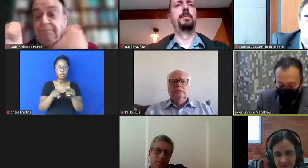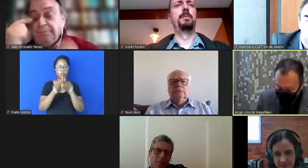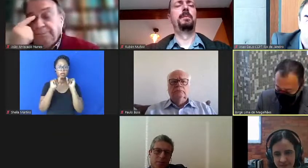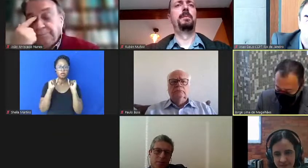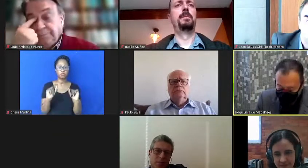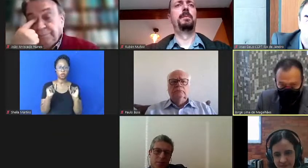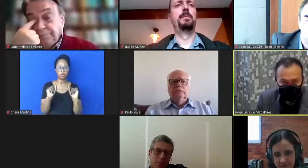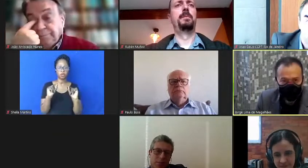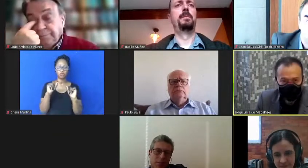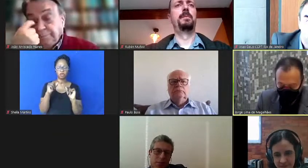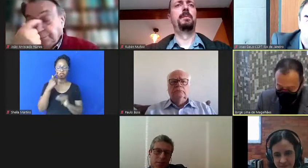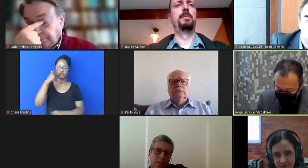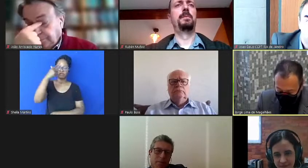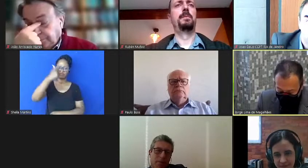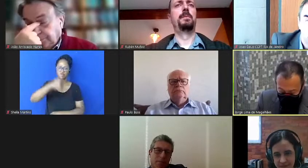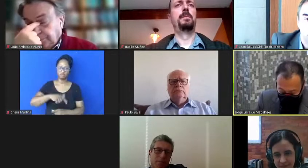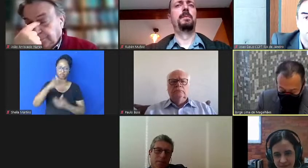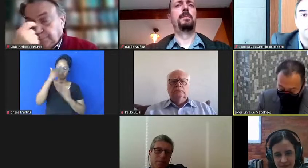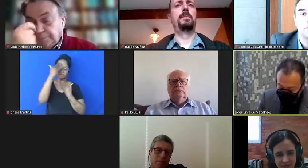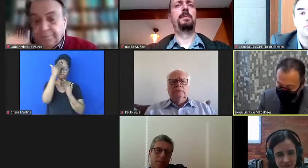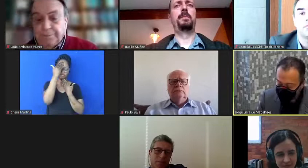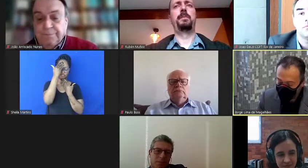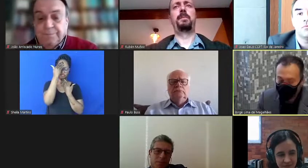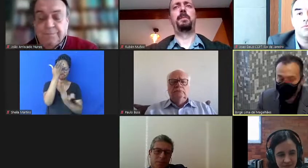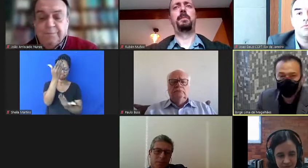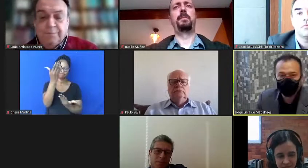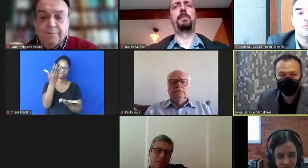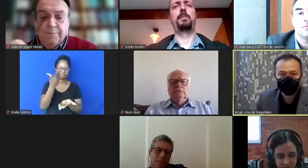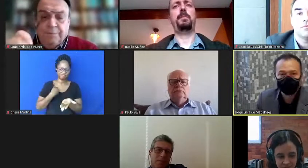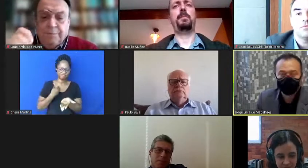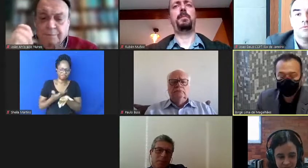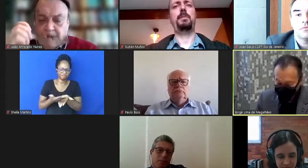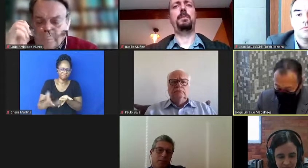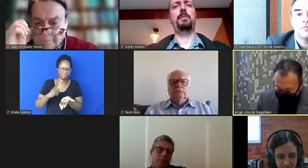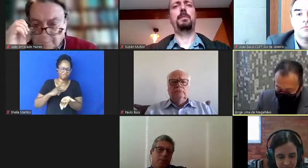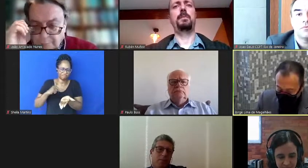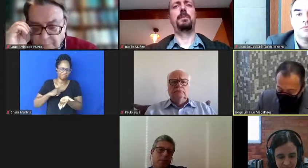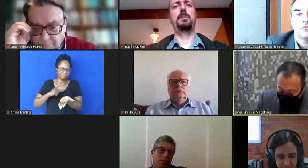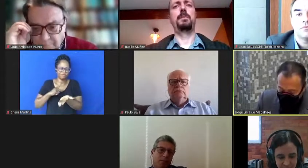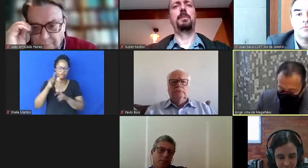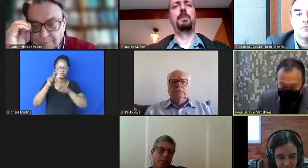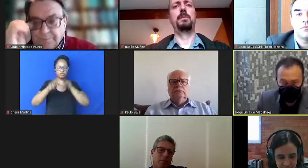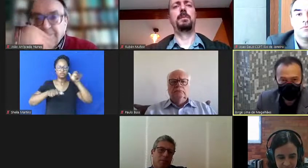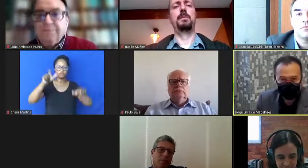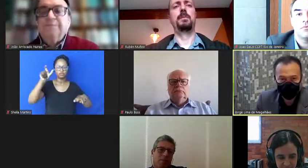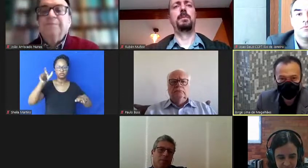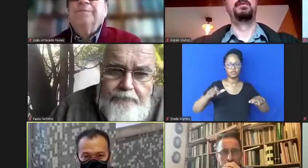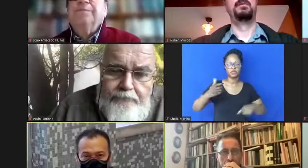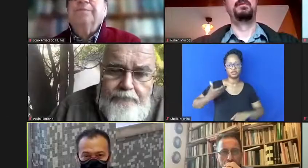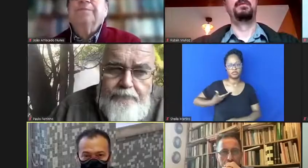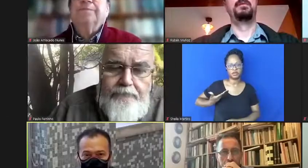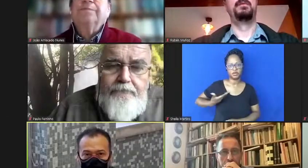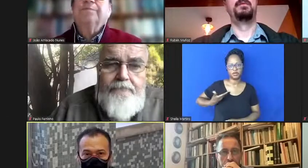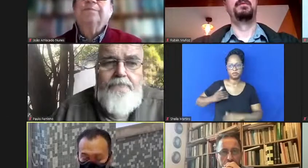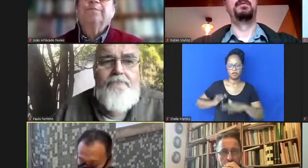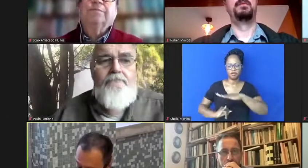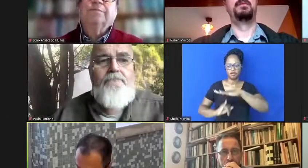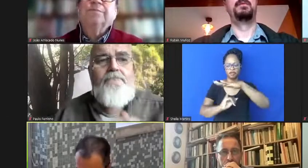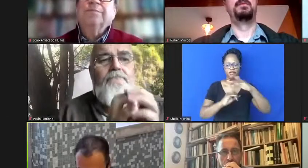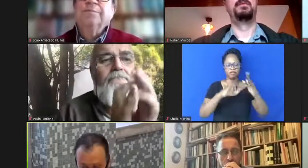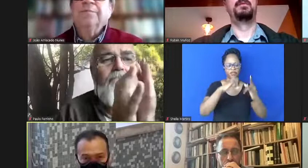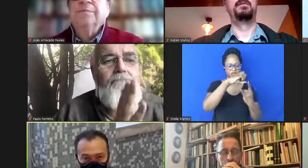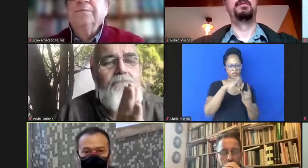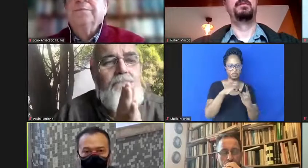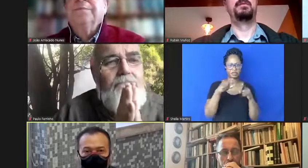reforço os agradecimentos da hora de inicialmente aos colegas das instituições da Fiocruz, bem como